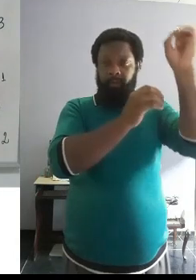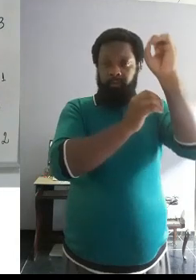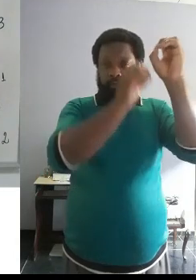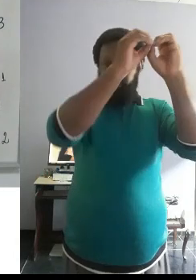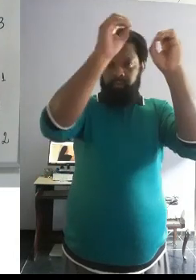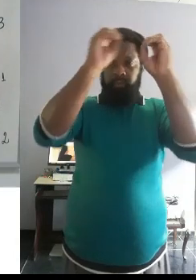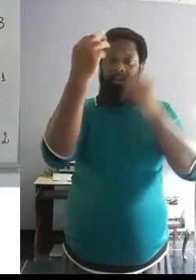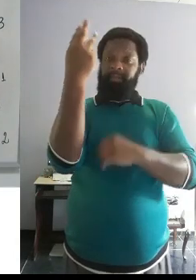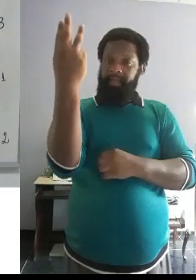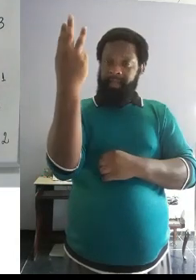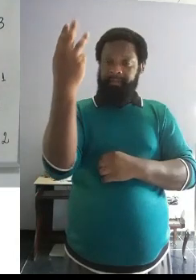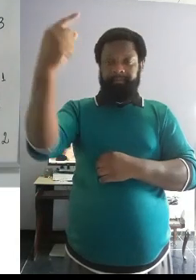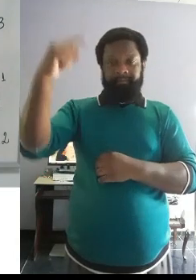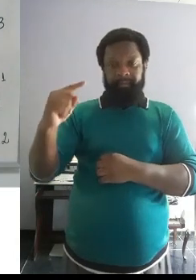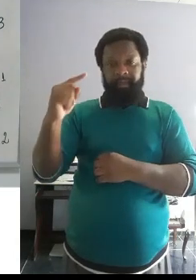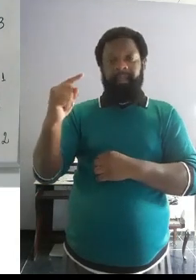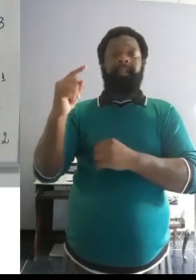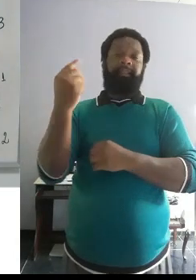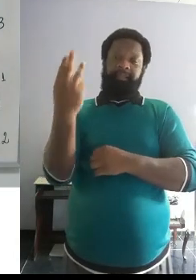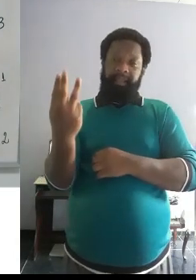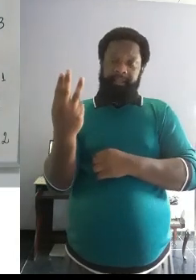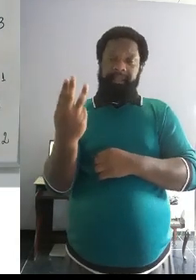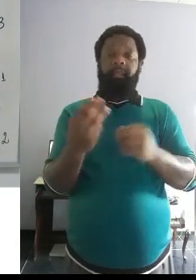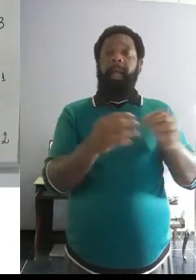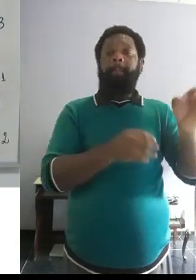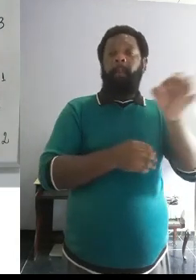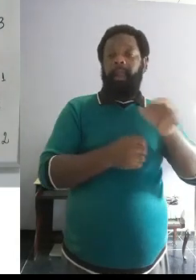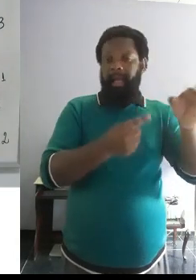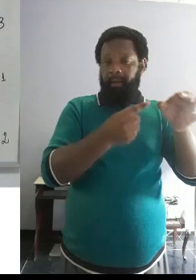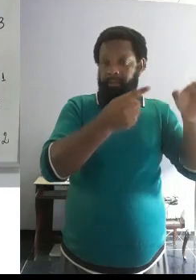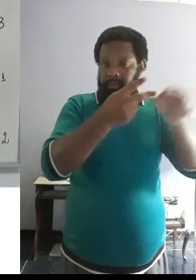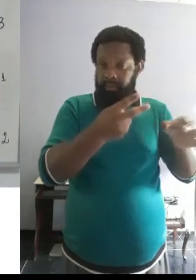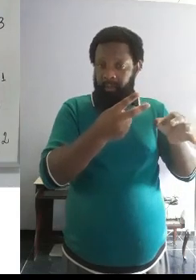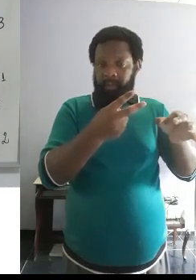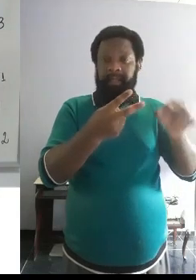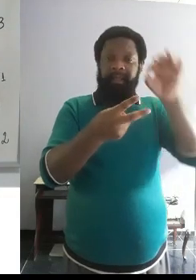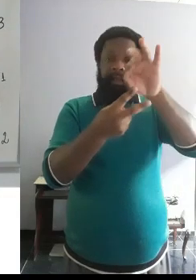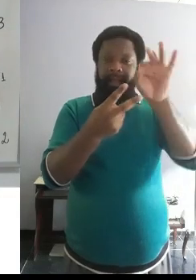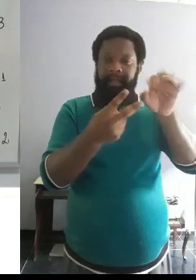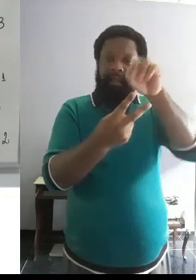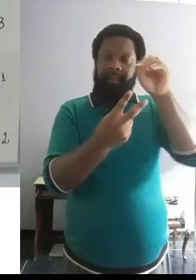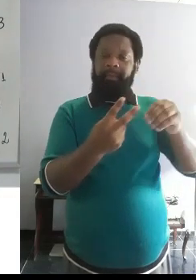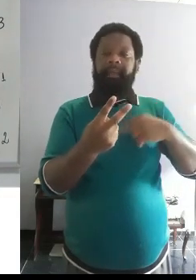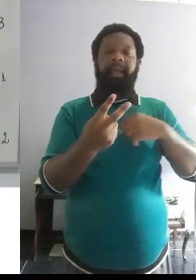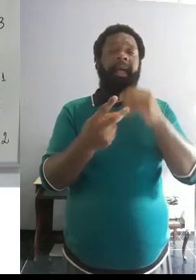bolinhas. Essa daqui também possui 3 átomos. Então, eu tenho 2 moléculas formadas por 3 átomos.